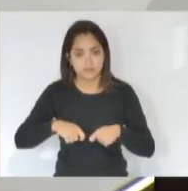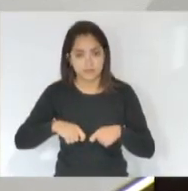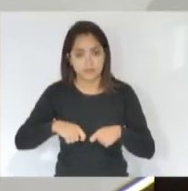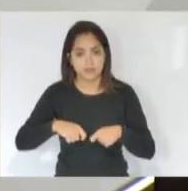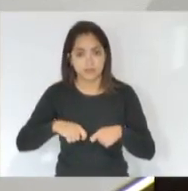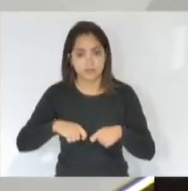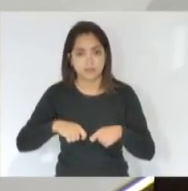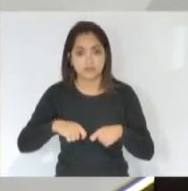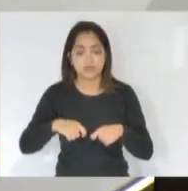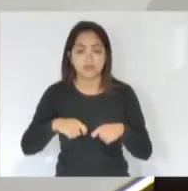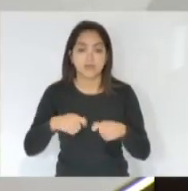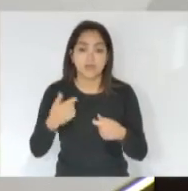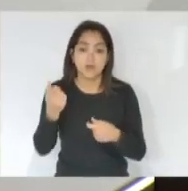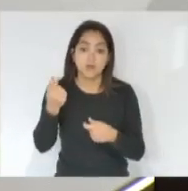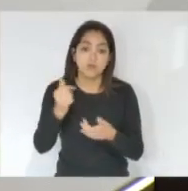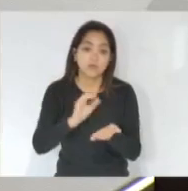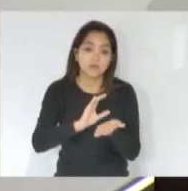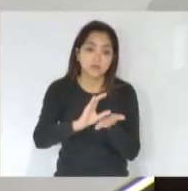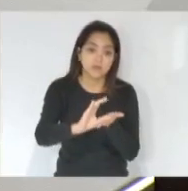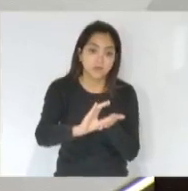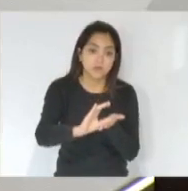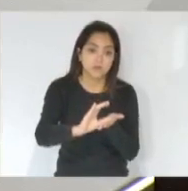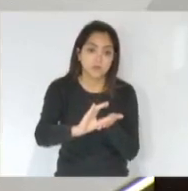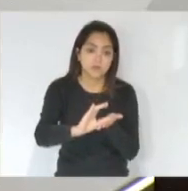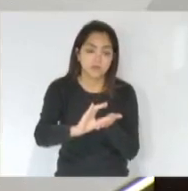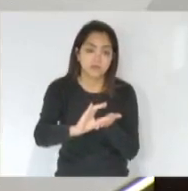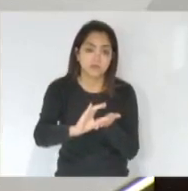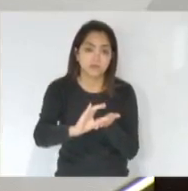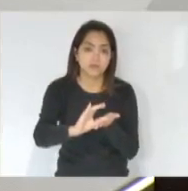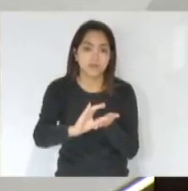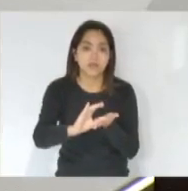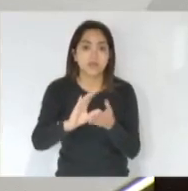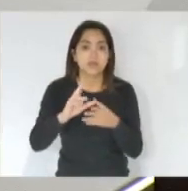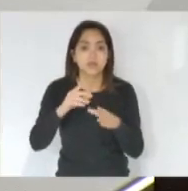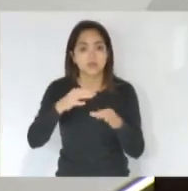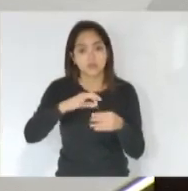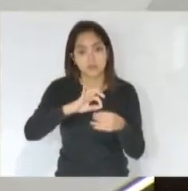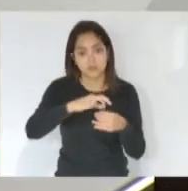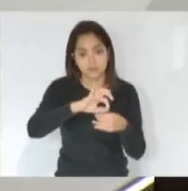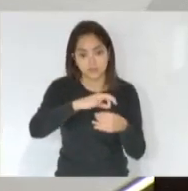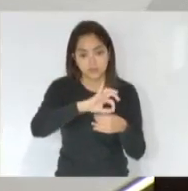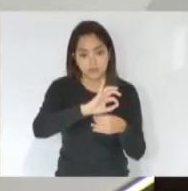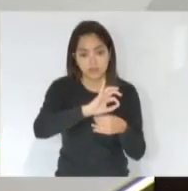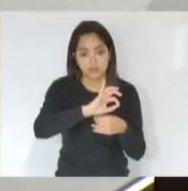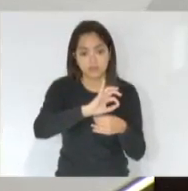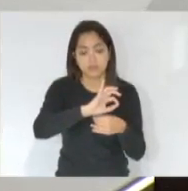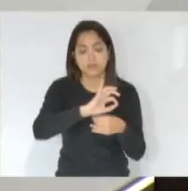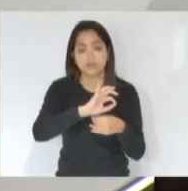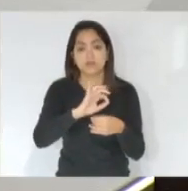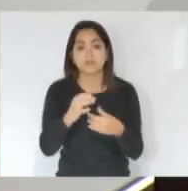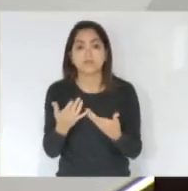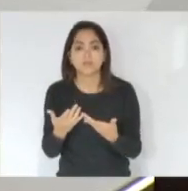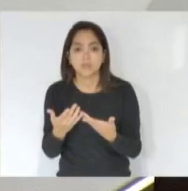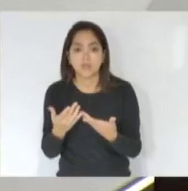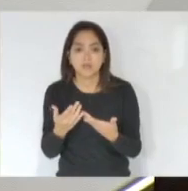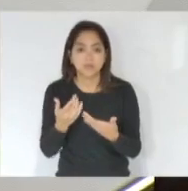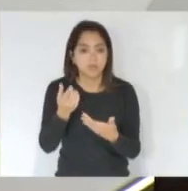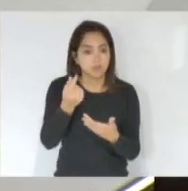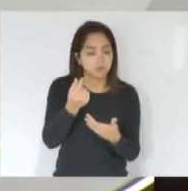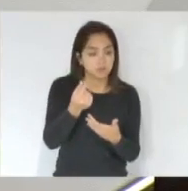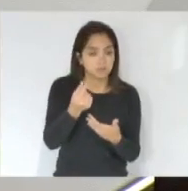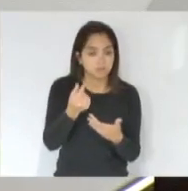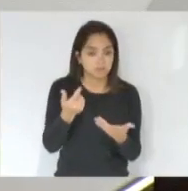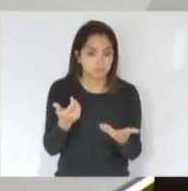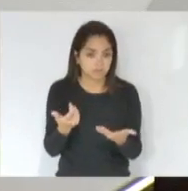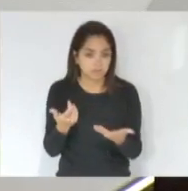dos recursos destinados às entidades e demais entidades sem fins lucrativos, como é o caso